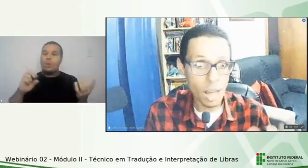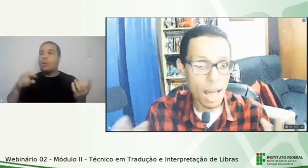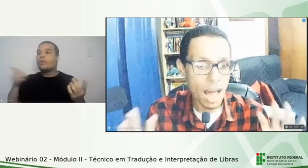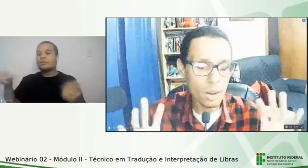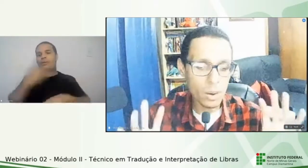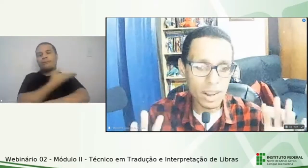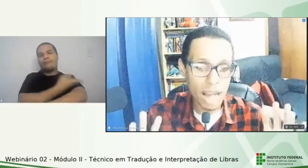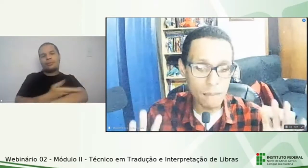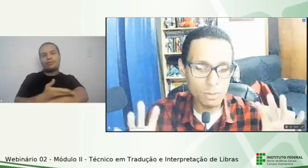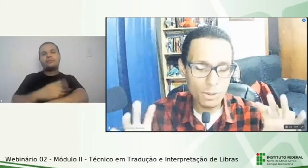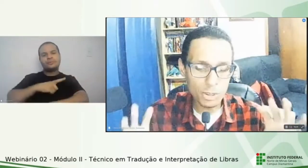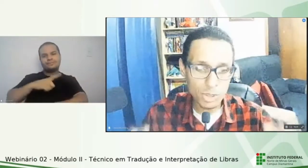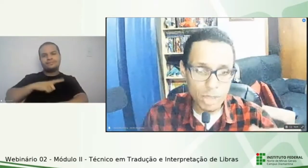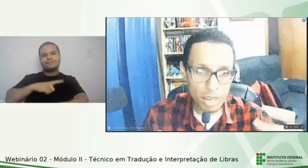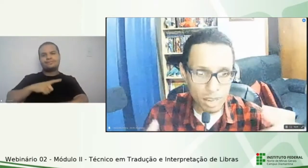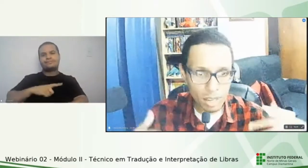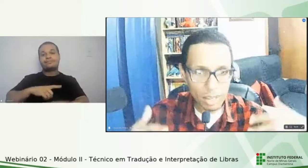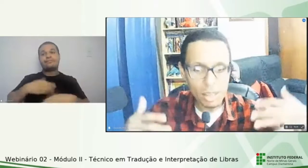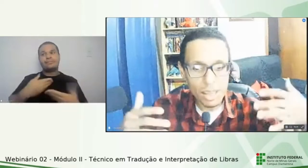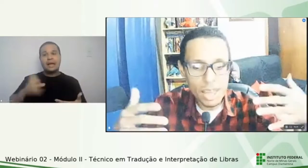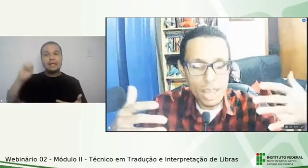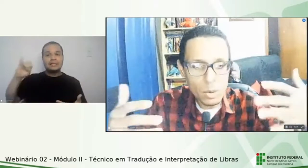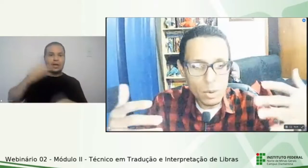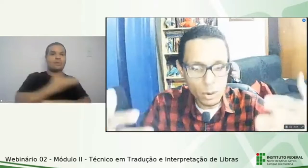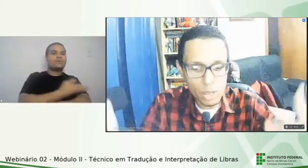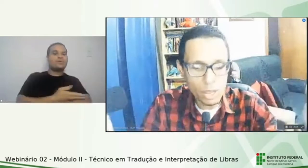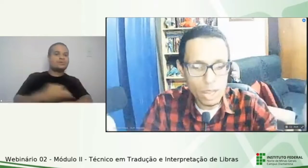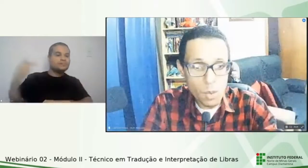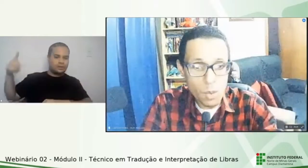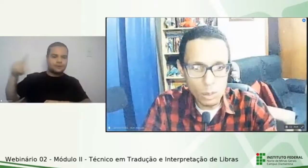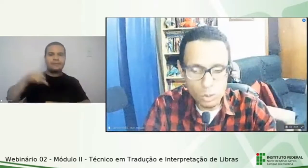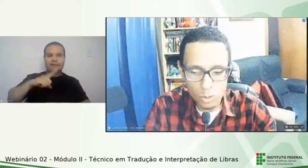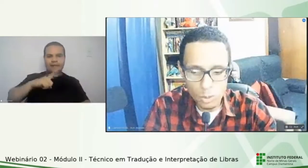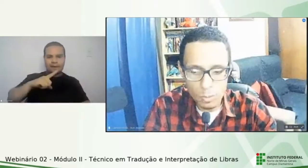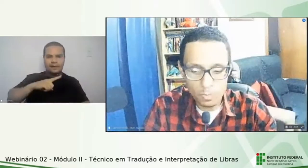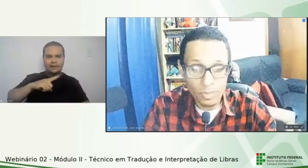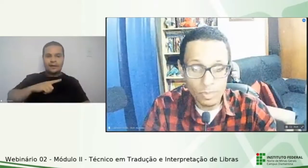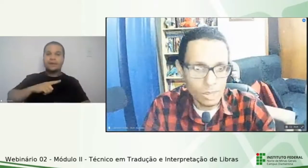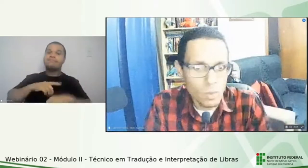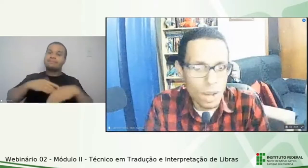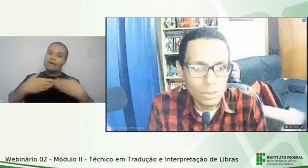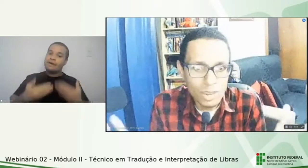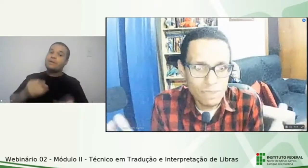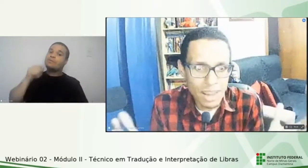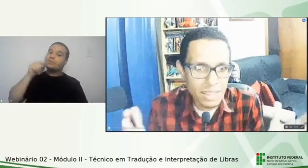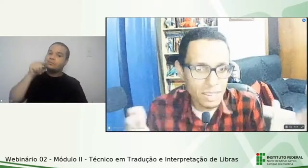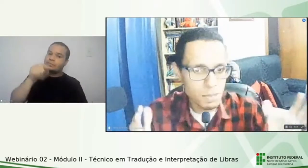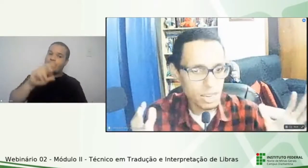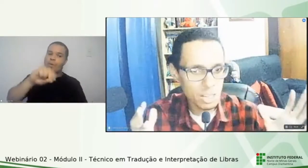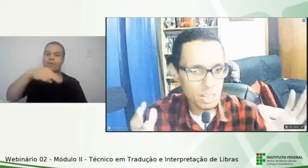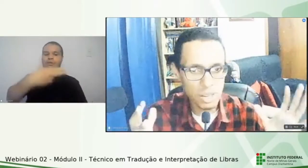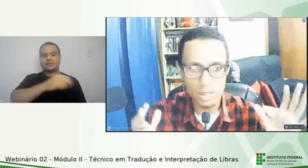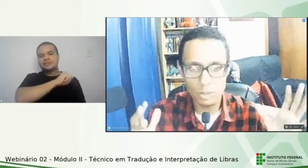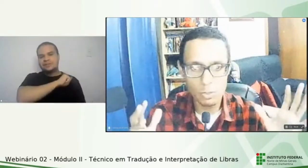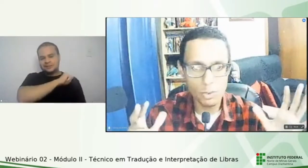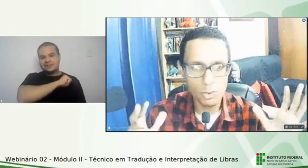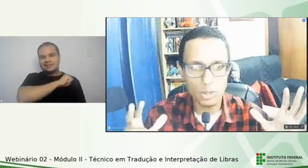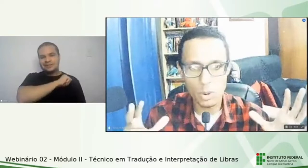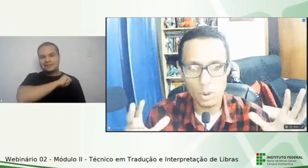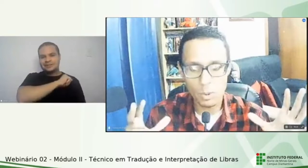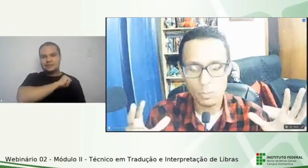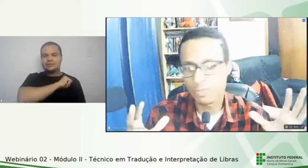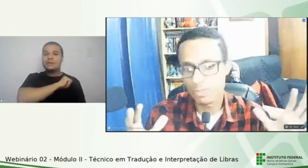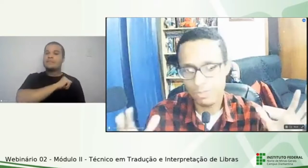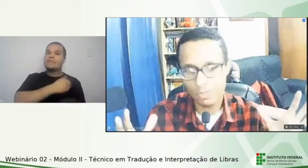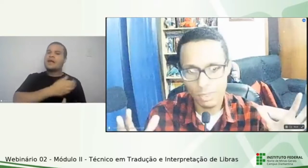professor, agora cabe você e o aluno. O aluno ele vai entender pela expressão do